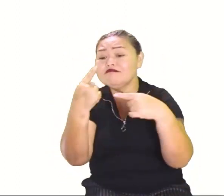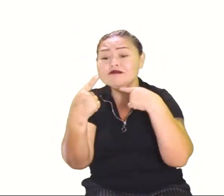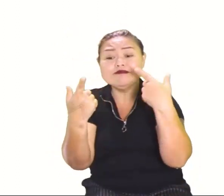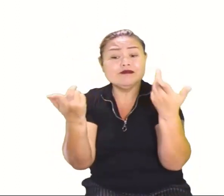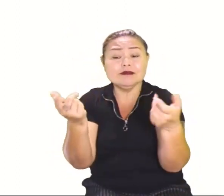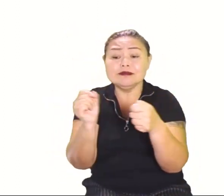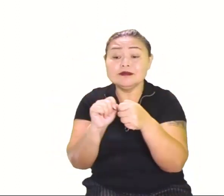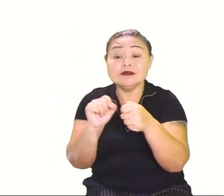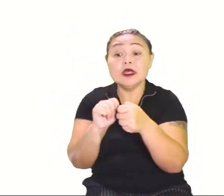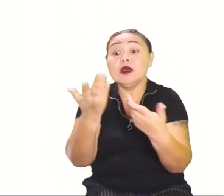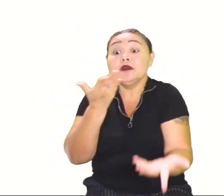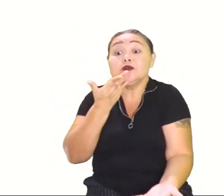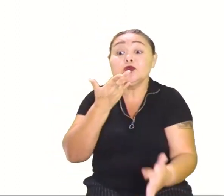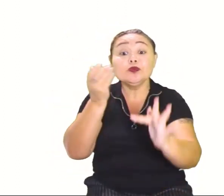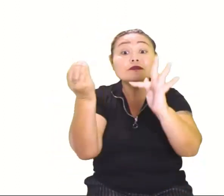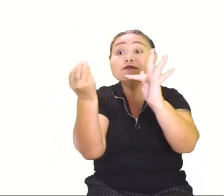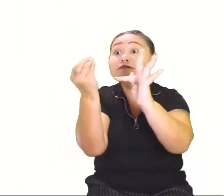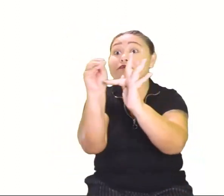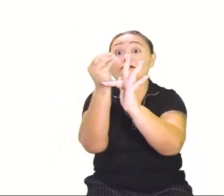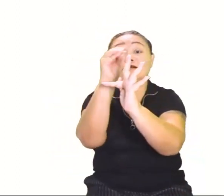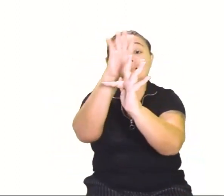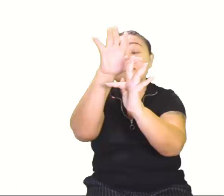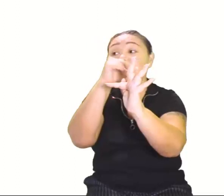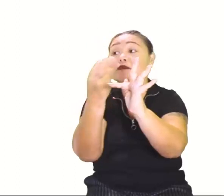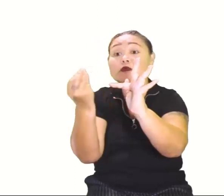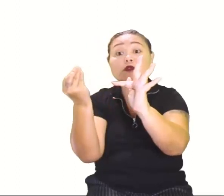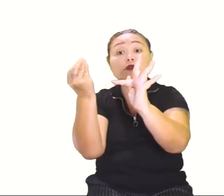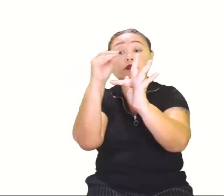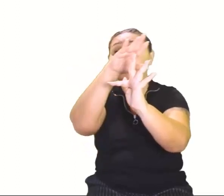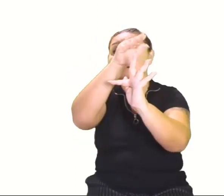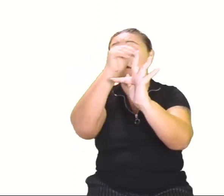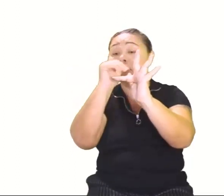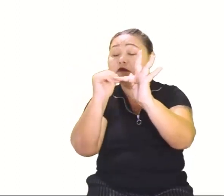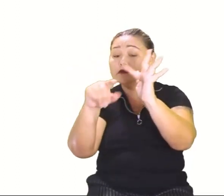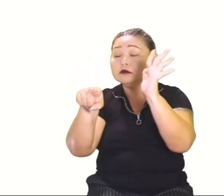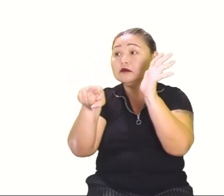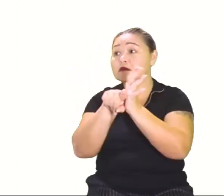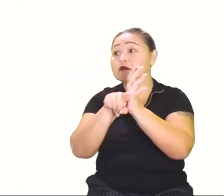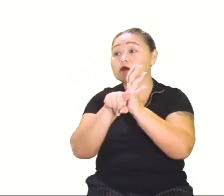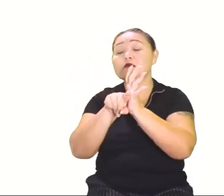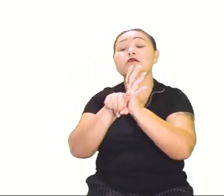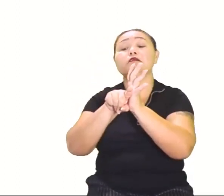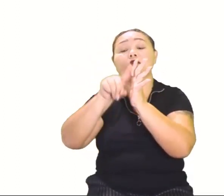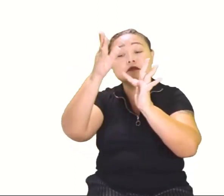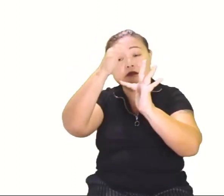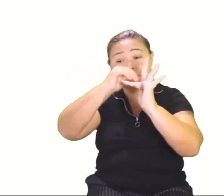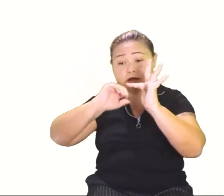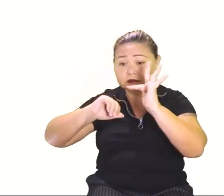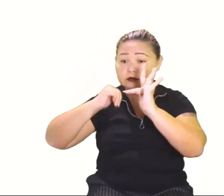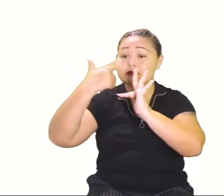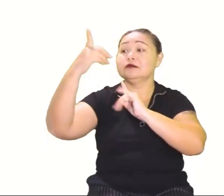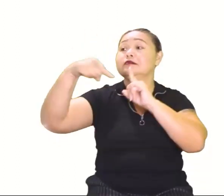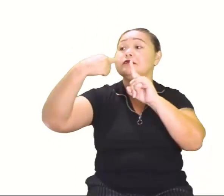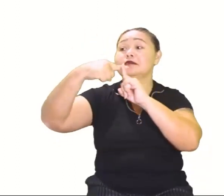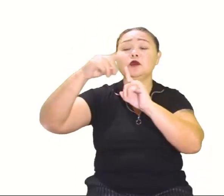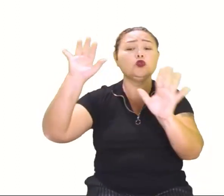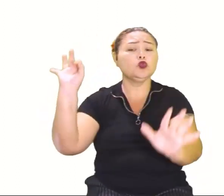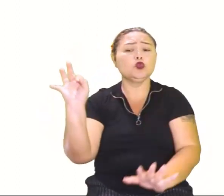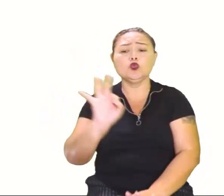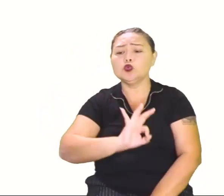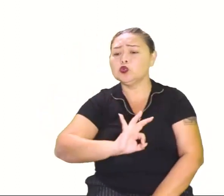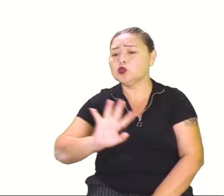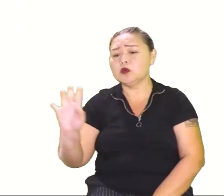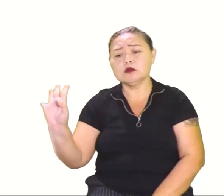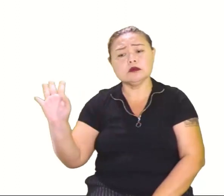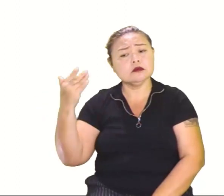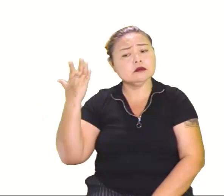só quer o gráfico. O gráfico é simplesmente um rebatimento. A parte negativa vai ser refletida na parte positiva. Só isso, olha